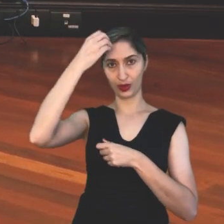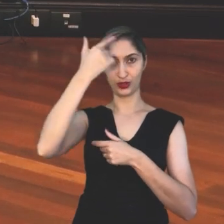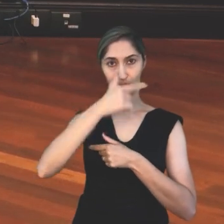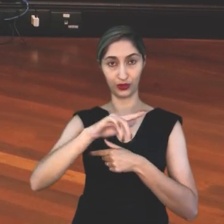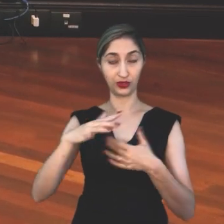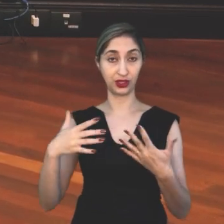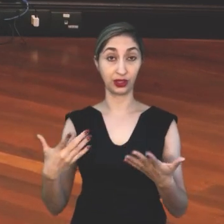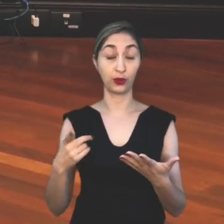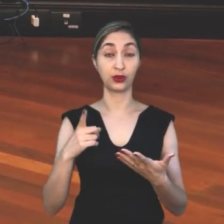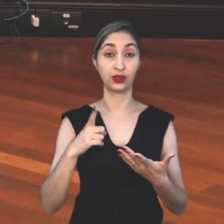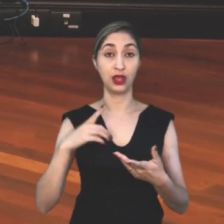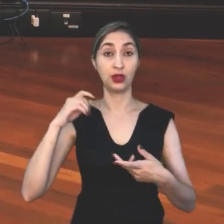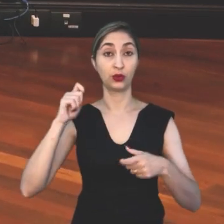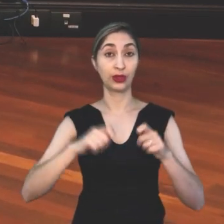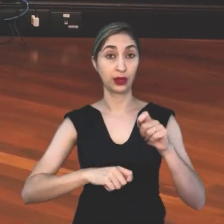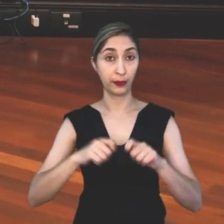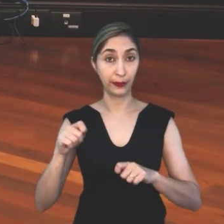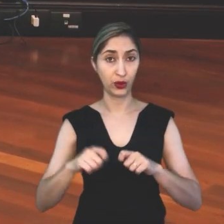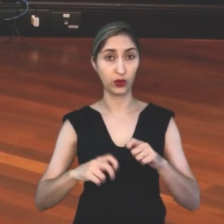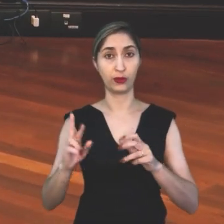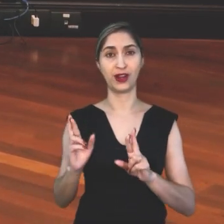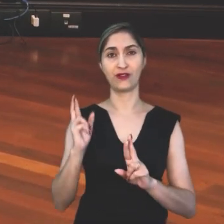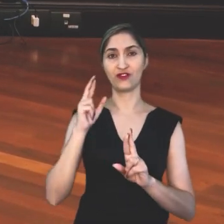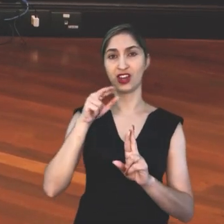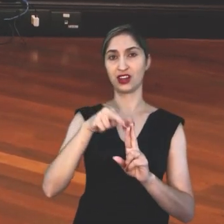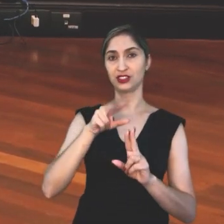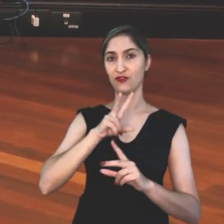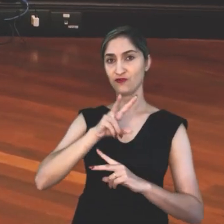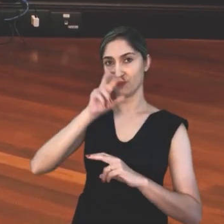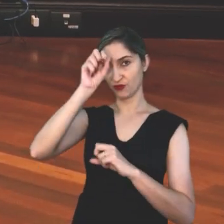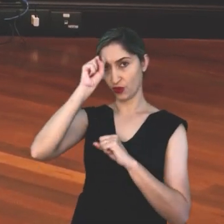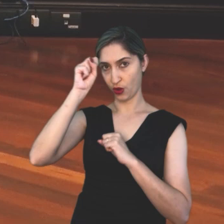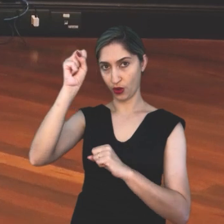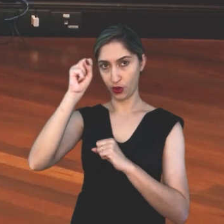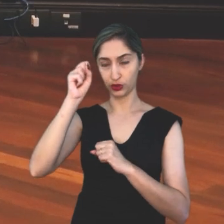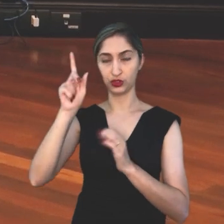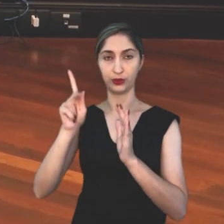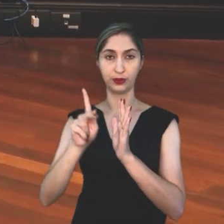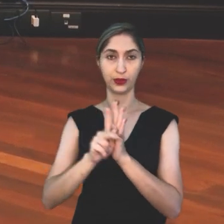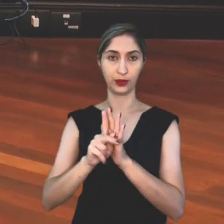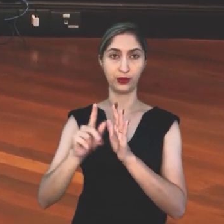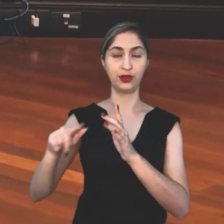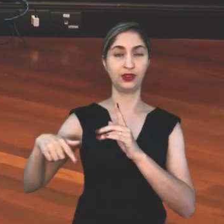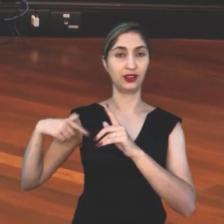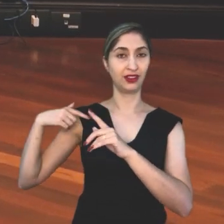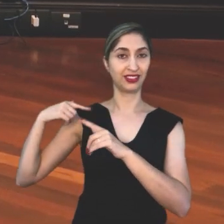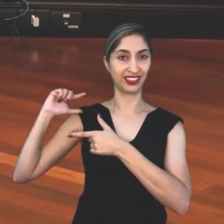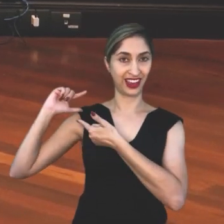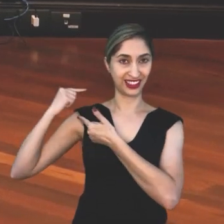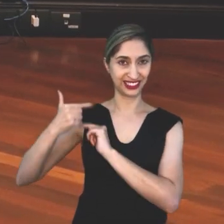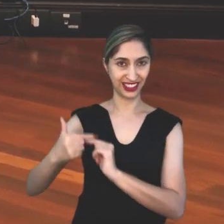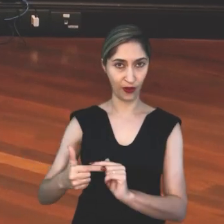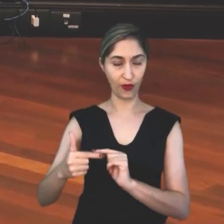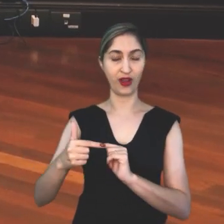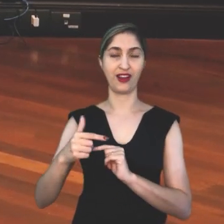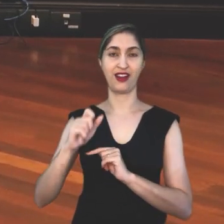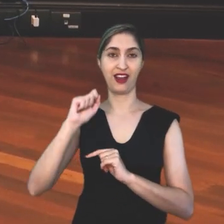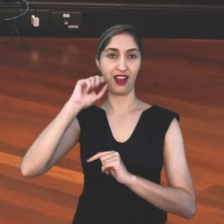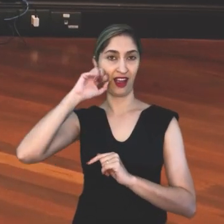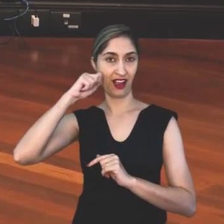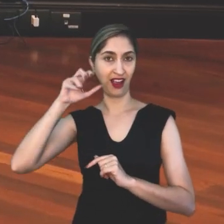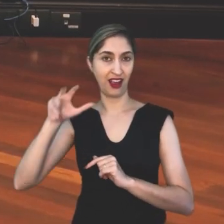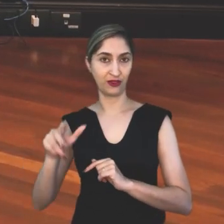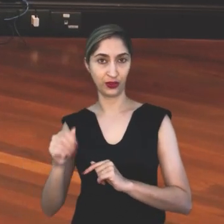referência sonora. O tambor, obviamente, não está presente só no Congado, mas ele é uma referência bem reconhecida, principalmente quando a gente fala de